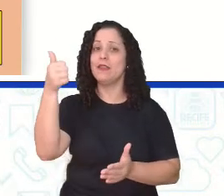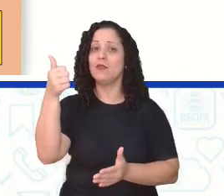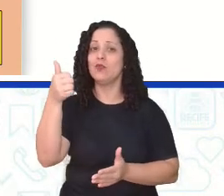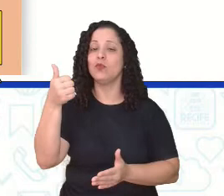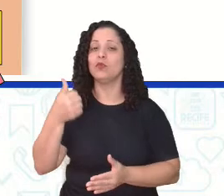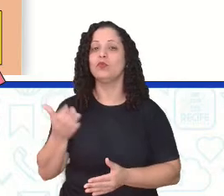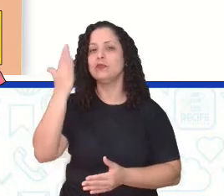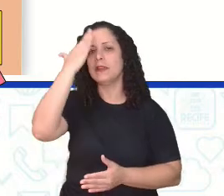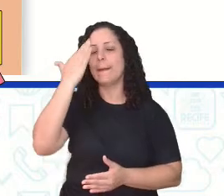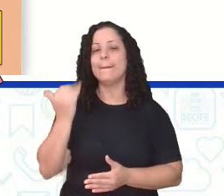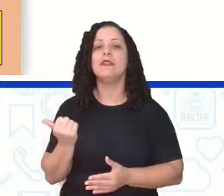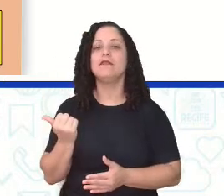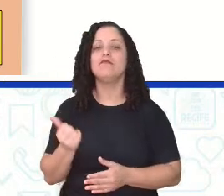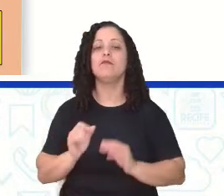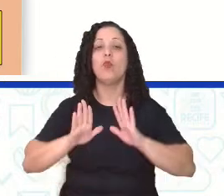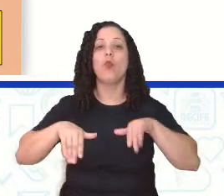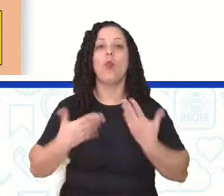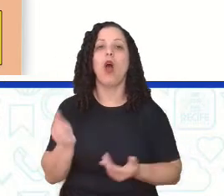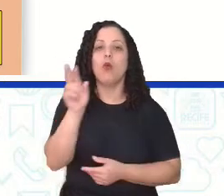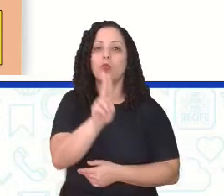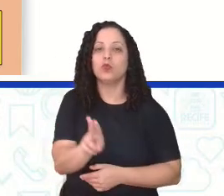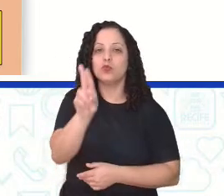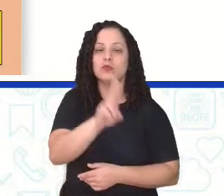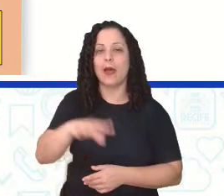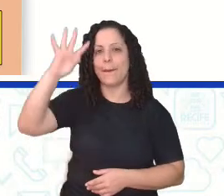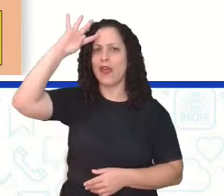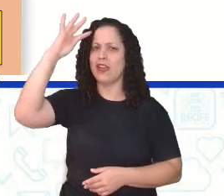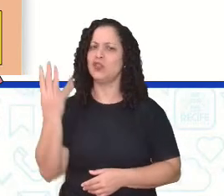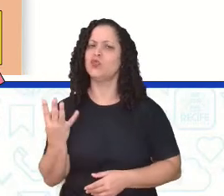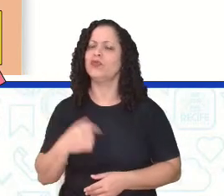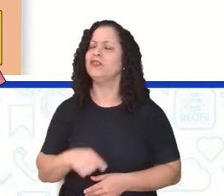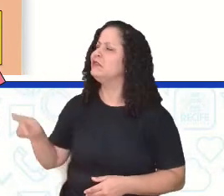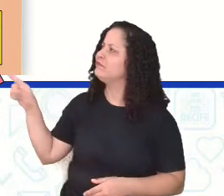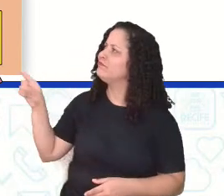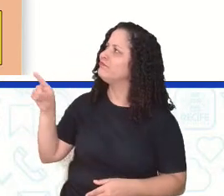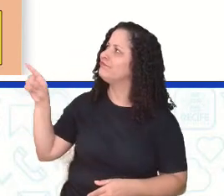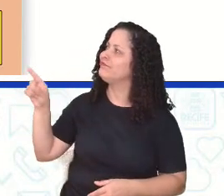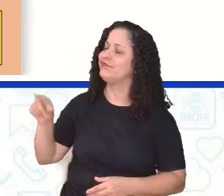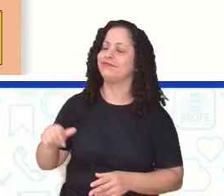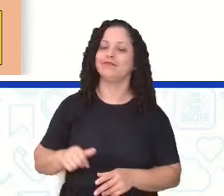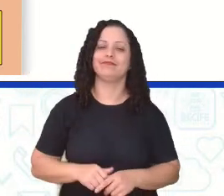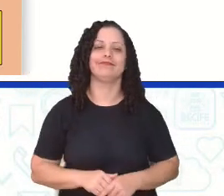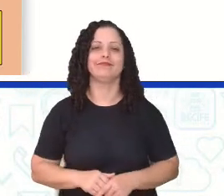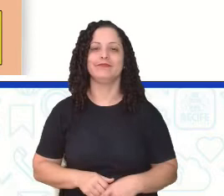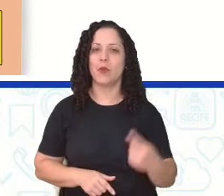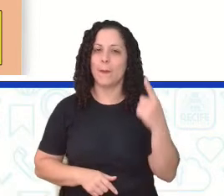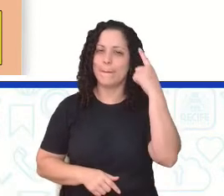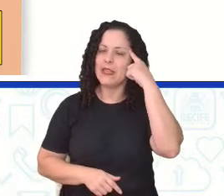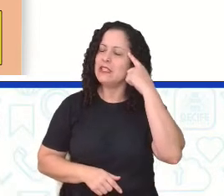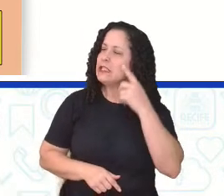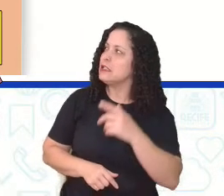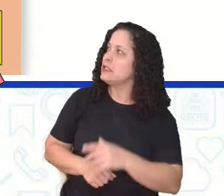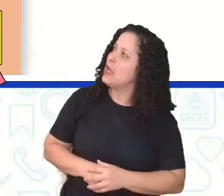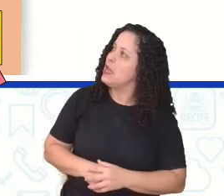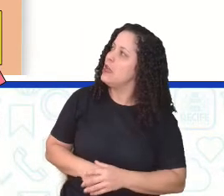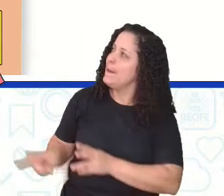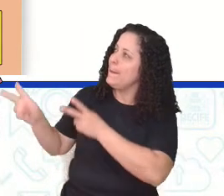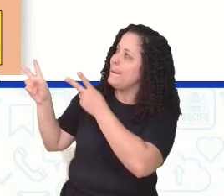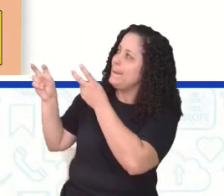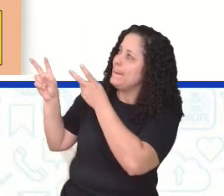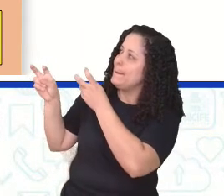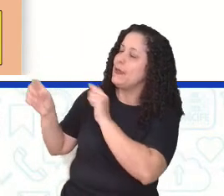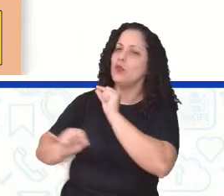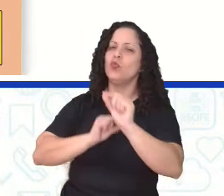ou mais, devemos usar para resolver essa questão aí, tá? Então, pensa, tenta, traz as